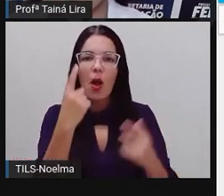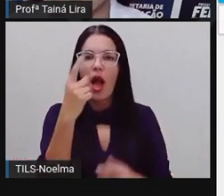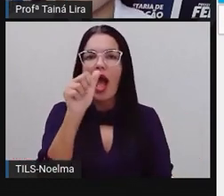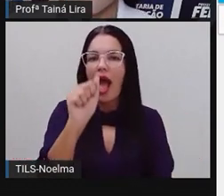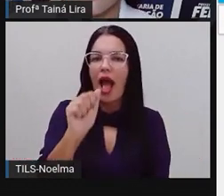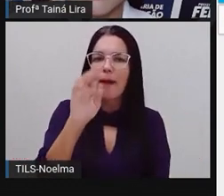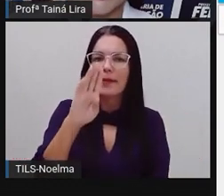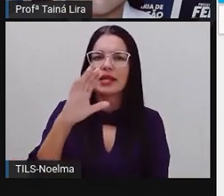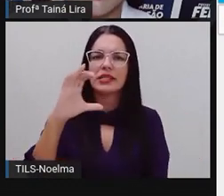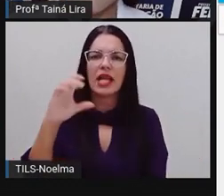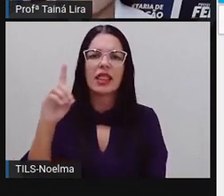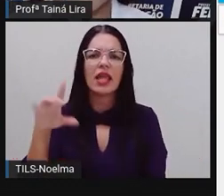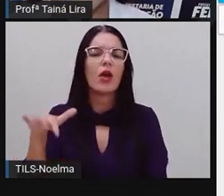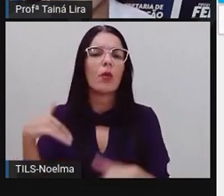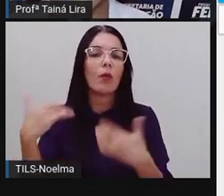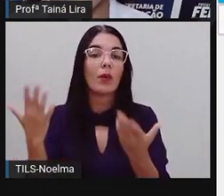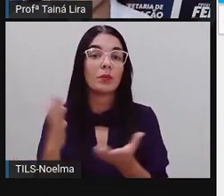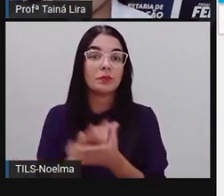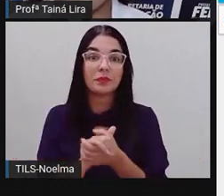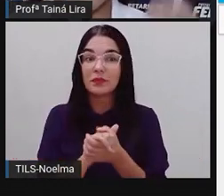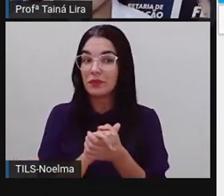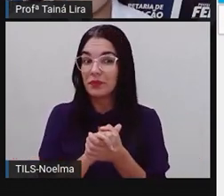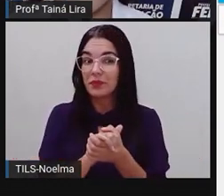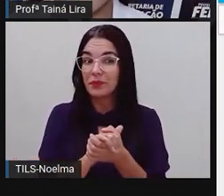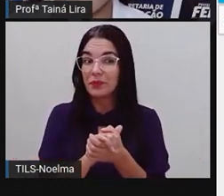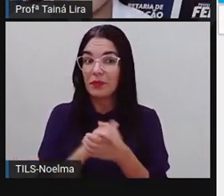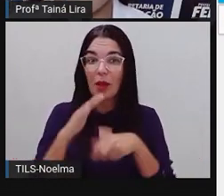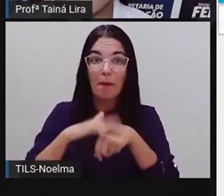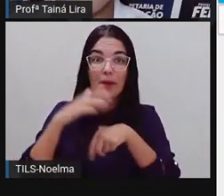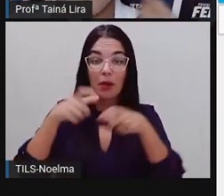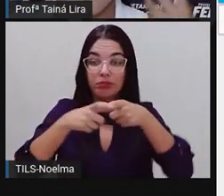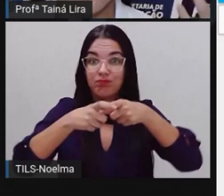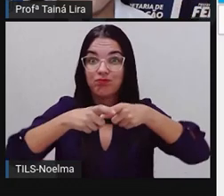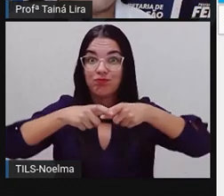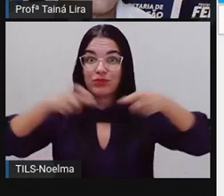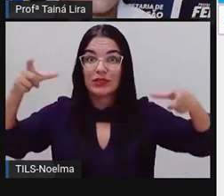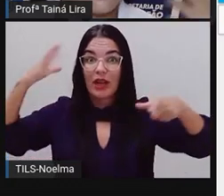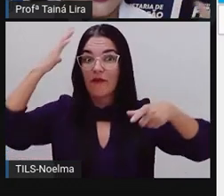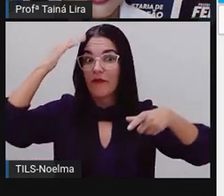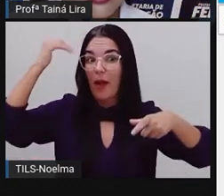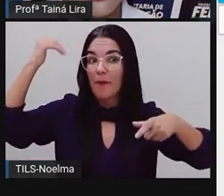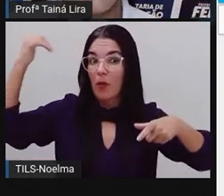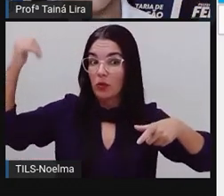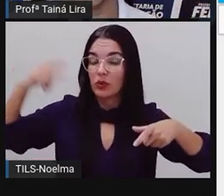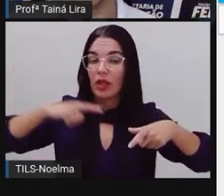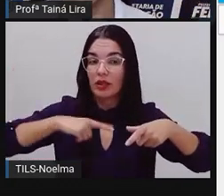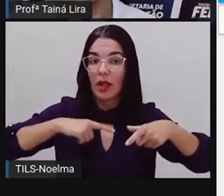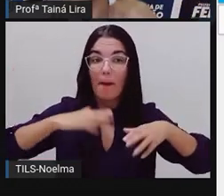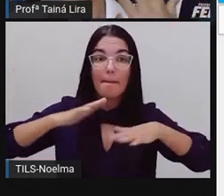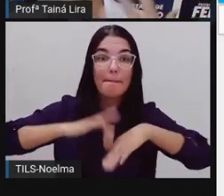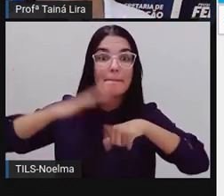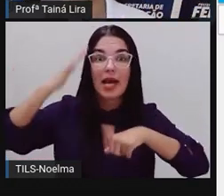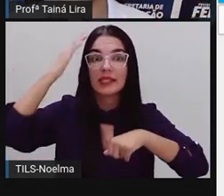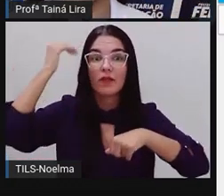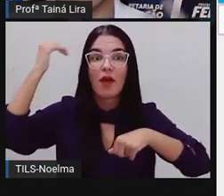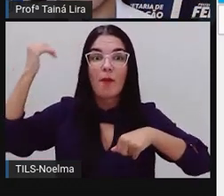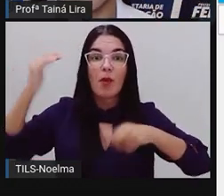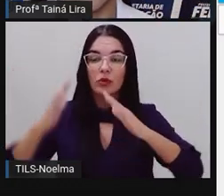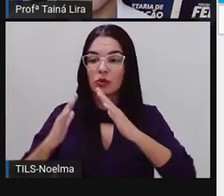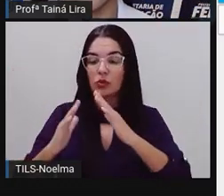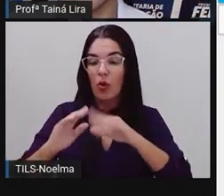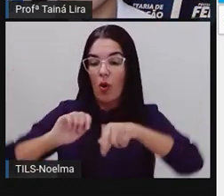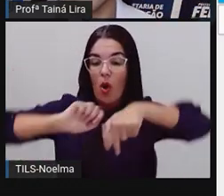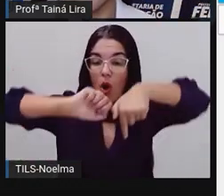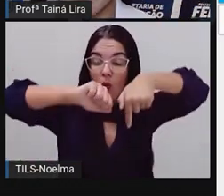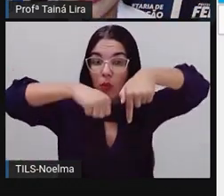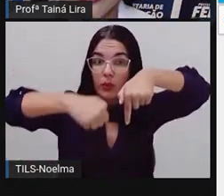Senzala aldeamento Palmares Qual foi o maior aí o mais famoso vários né Mas qual era o maior mais